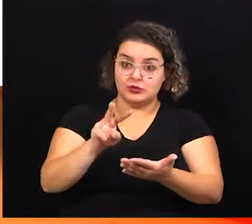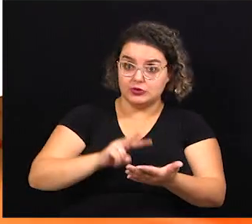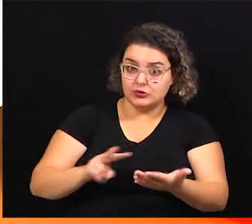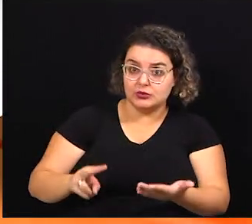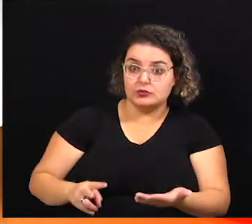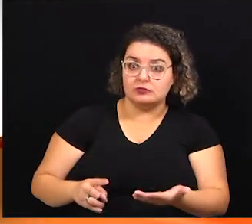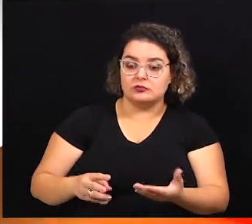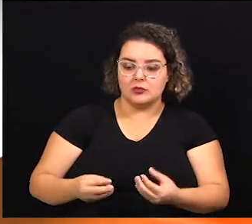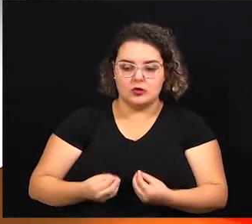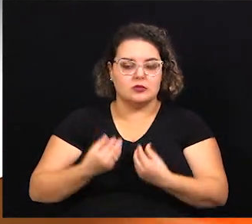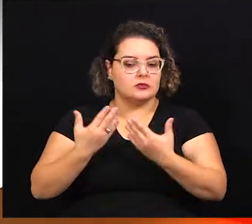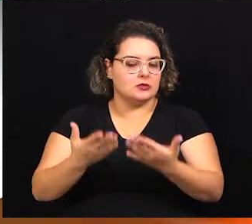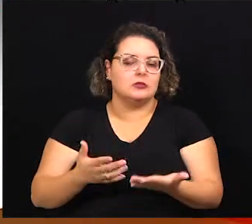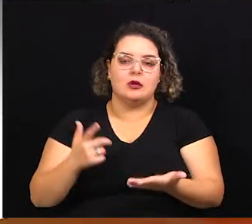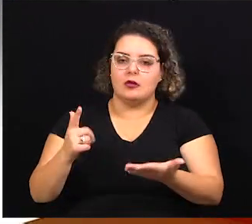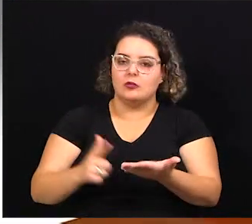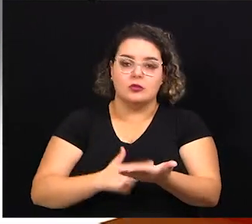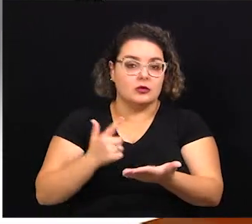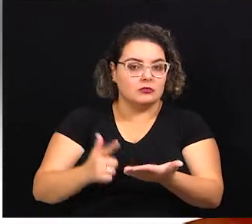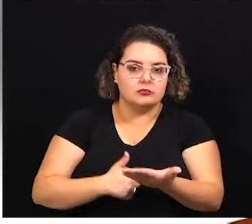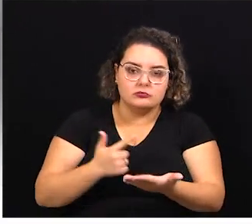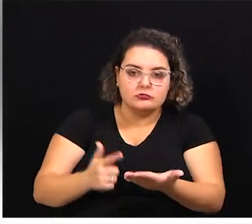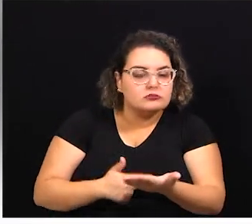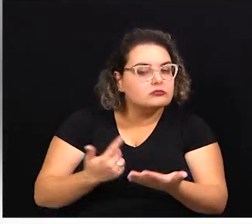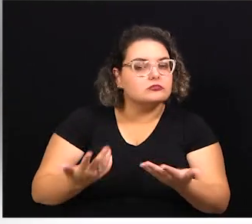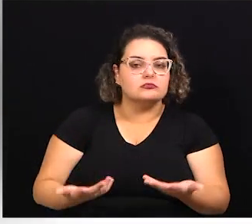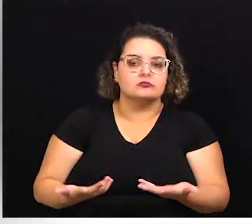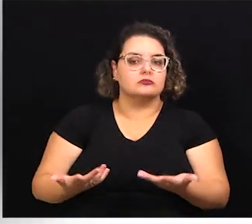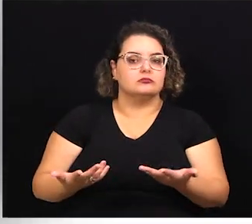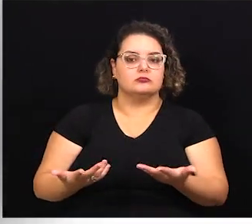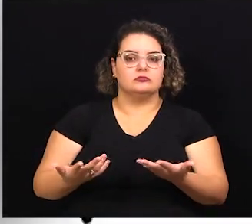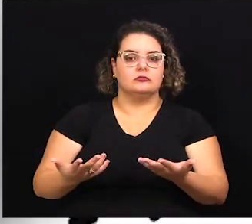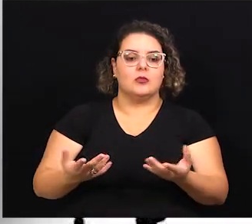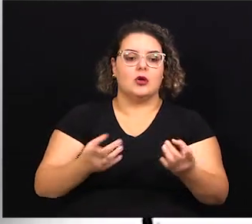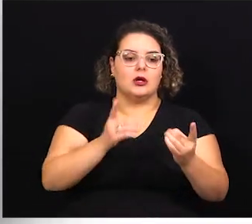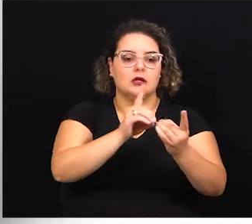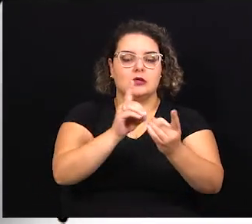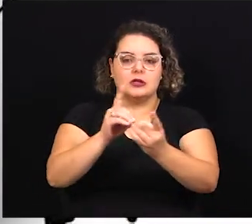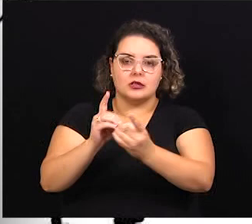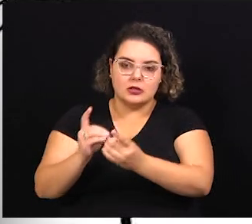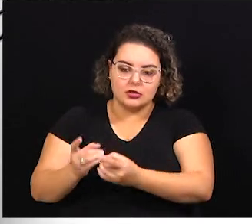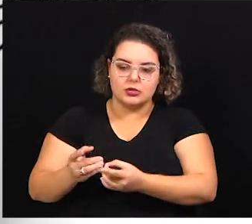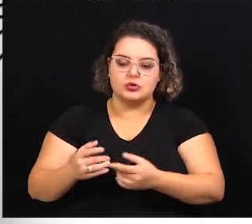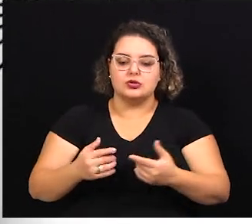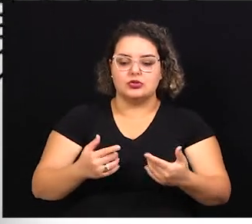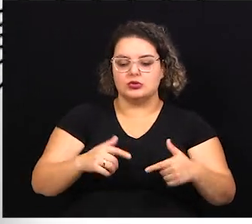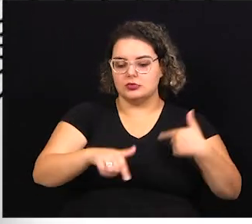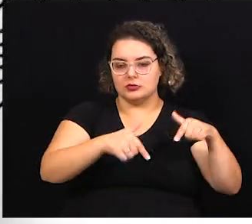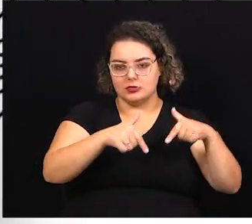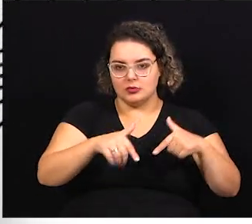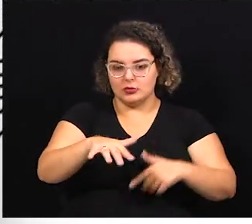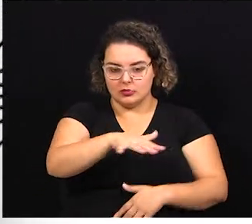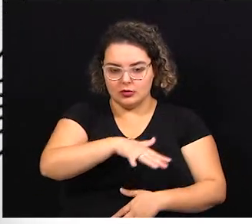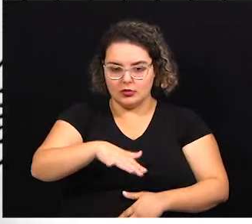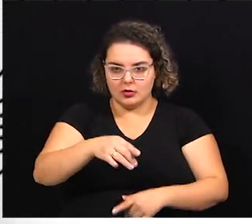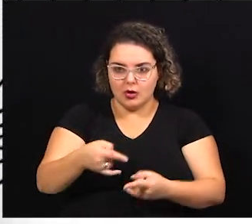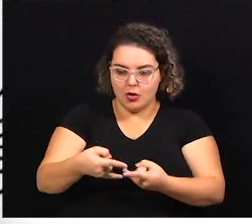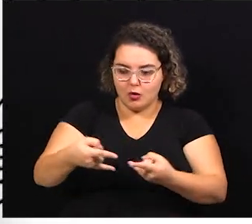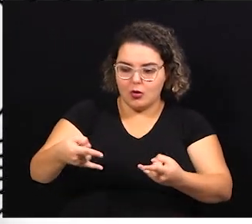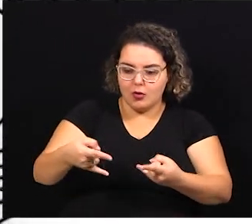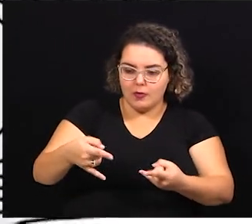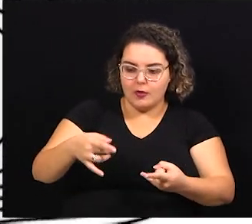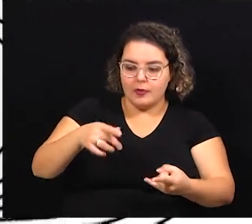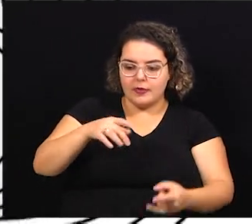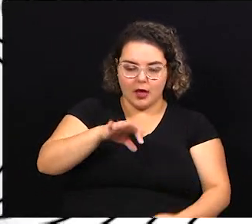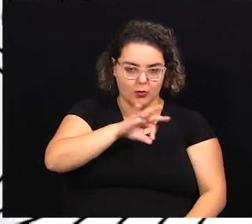eu gostava muito de ler, no meu serviço eu sempre levava um livro, então eu deixava o livro, eu atendia o público. Nesse meu primeiro serviço eu trabalhava no